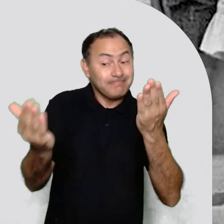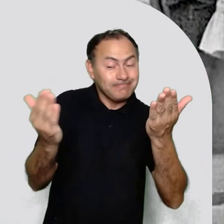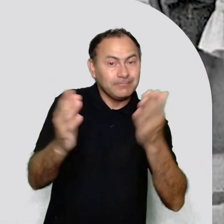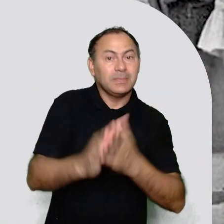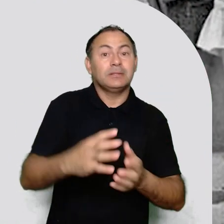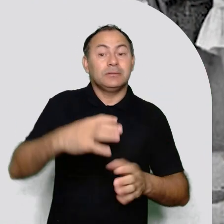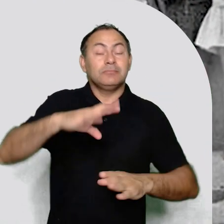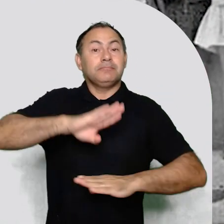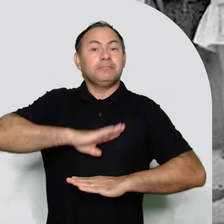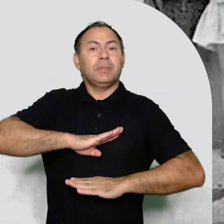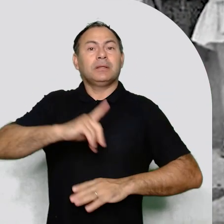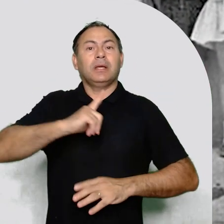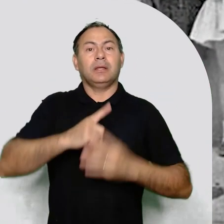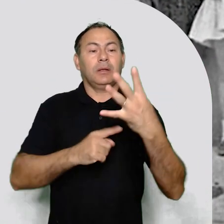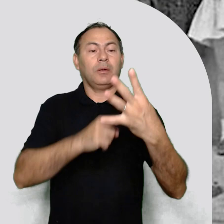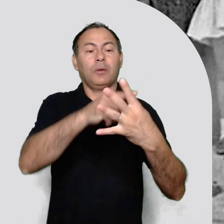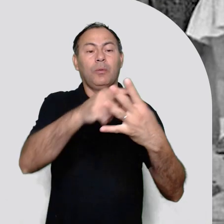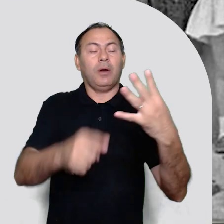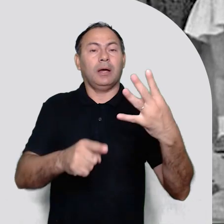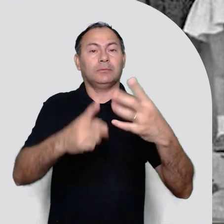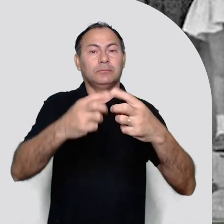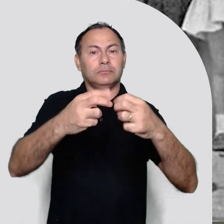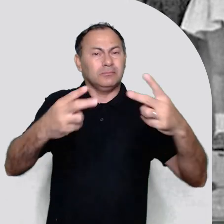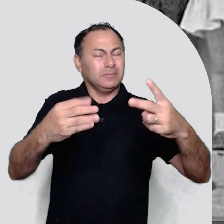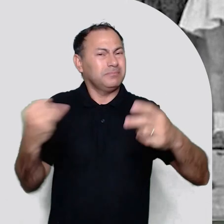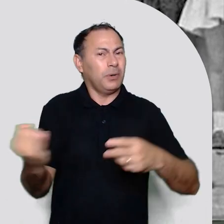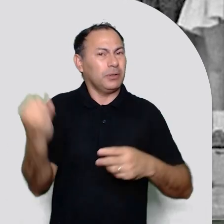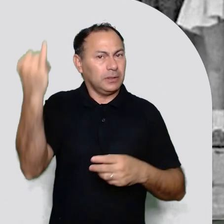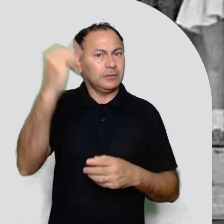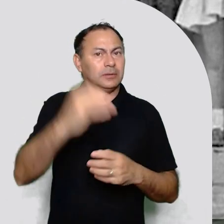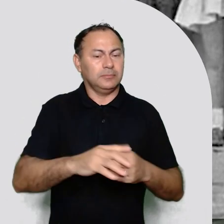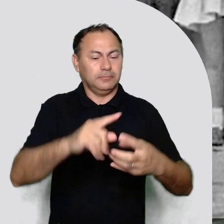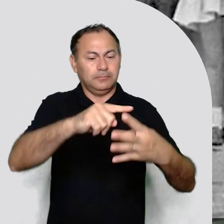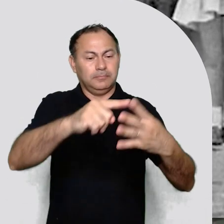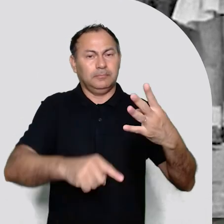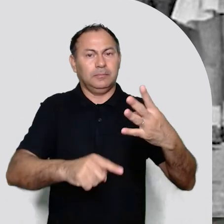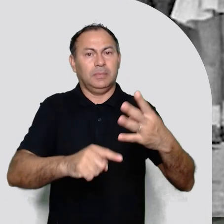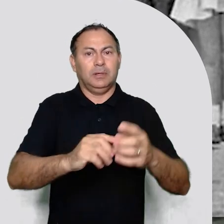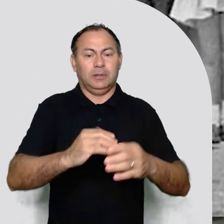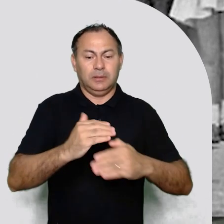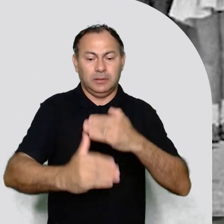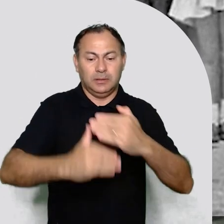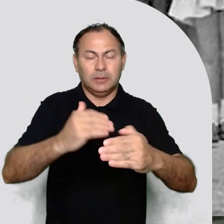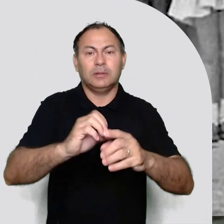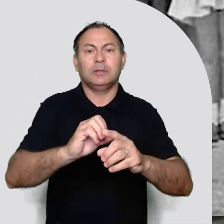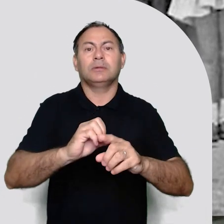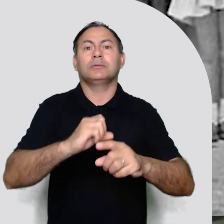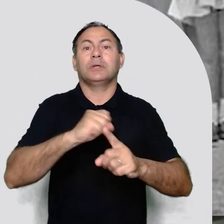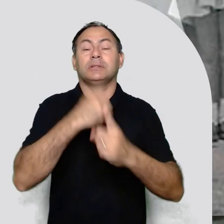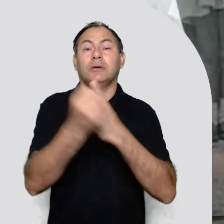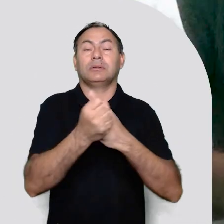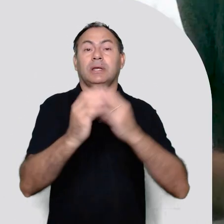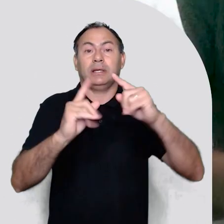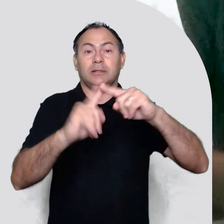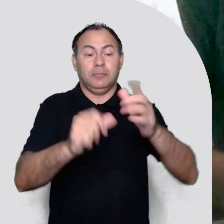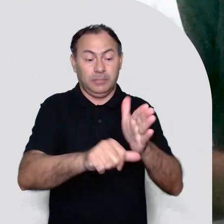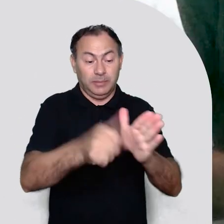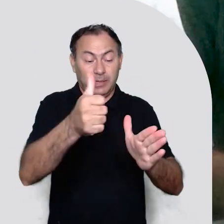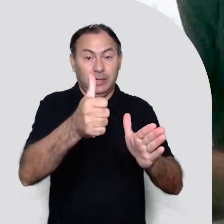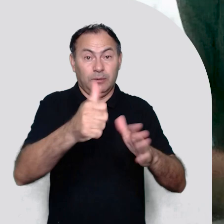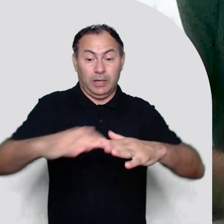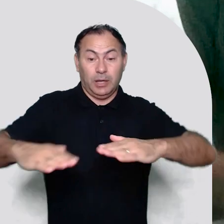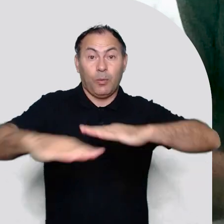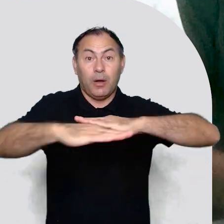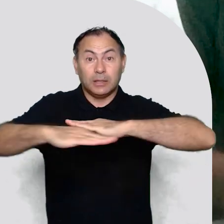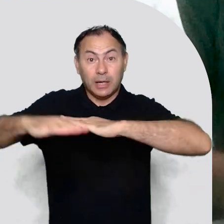E nessa situação, a gente tem 4 princípios importantes, que são os princípios da doutrina social da igreja, tá? O primeiro é o princípio da